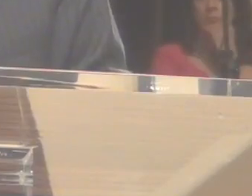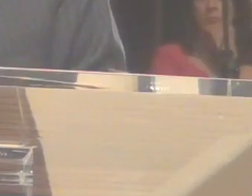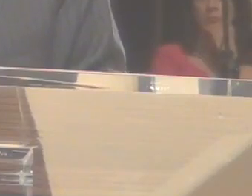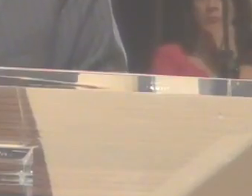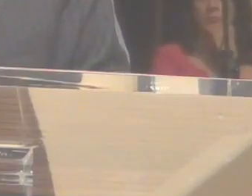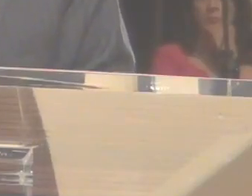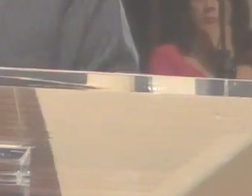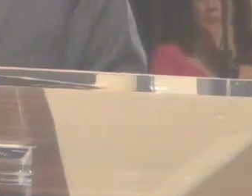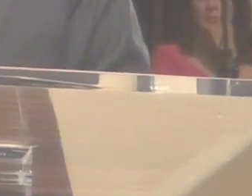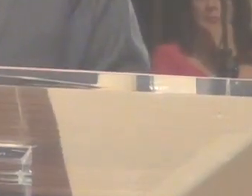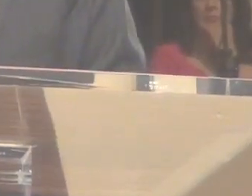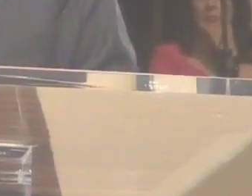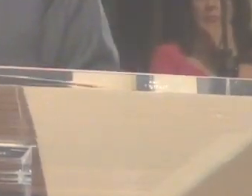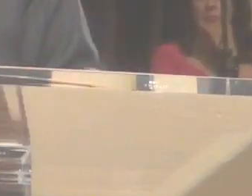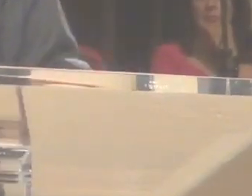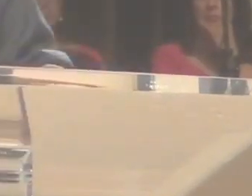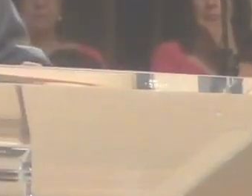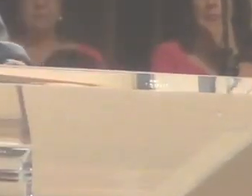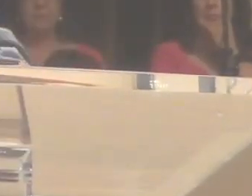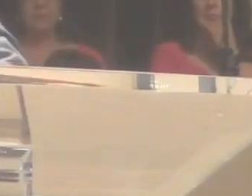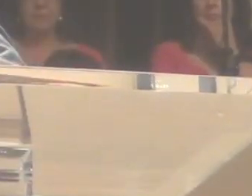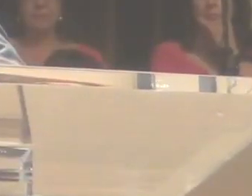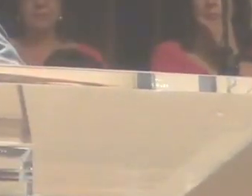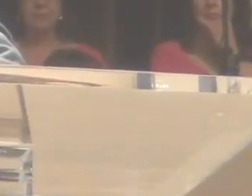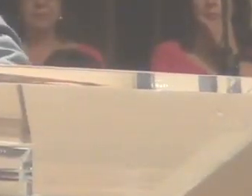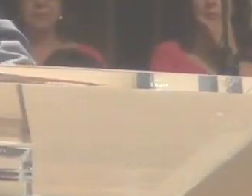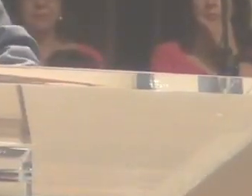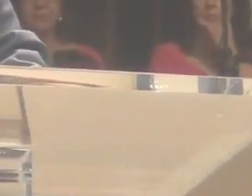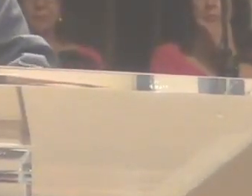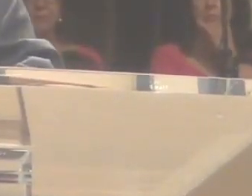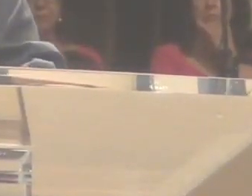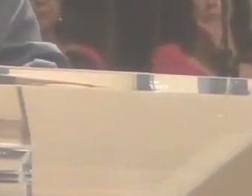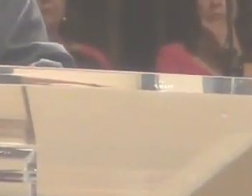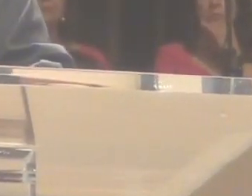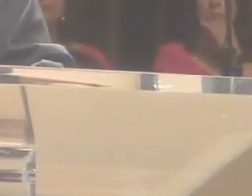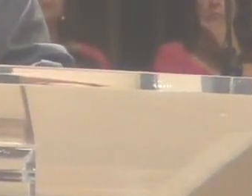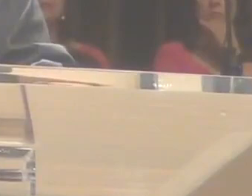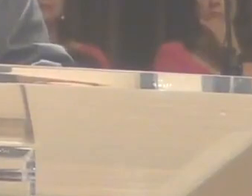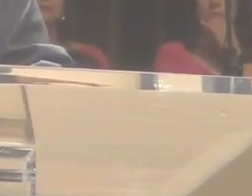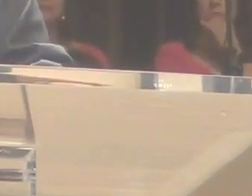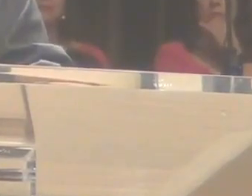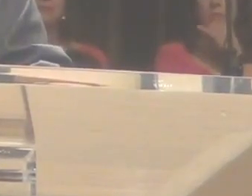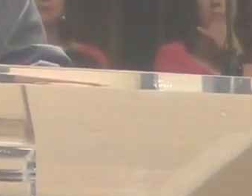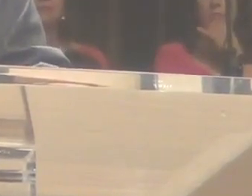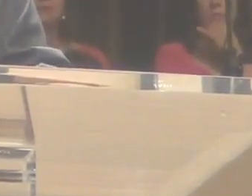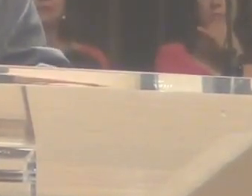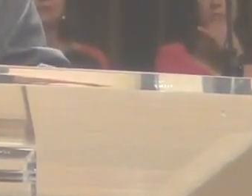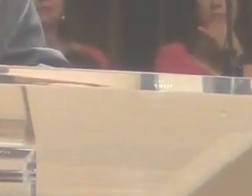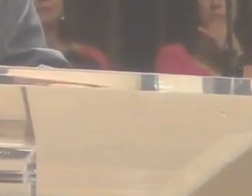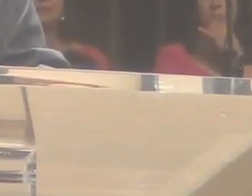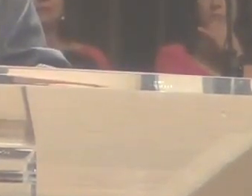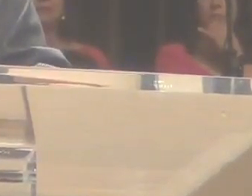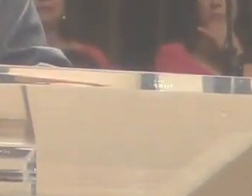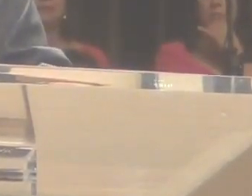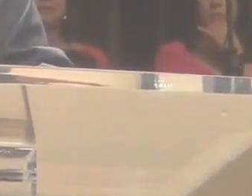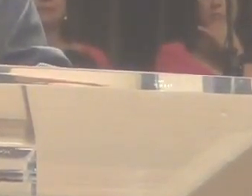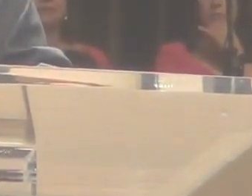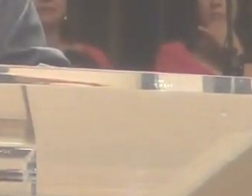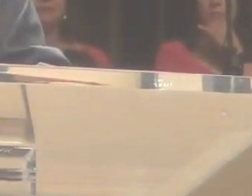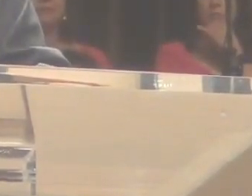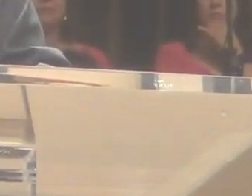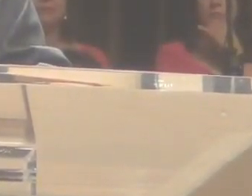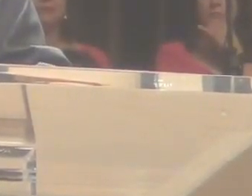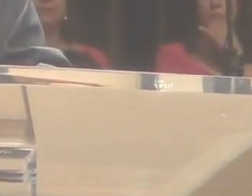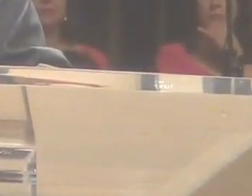o cântico de maria maria depois que ela é recebe a visita do anjo e